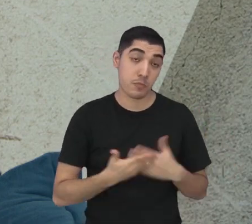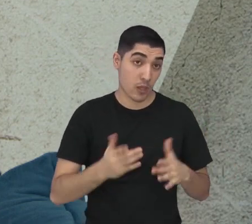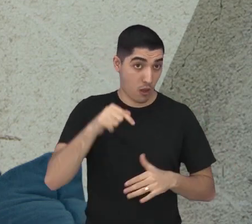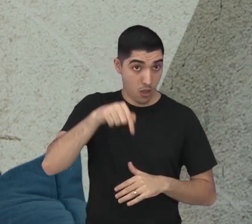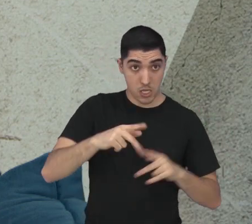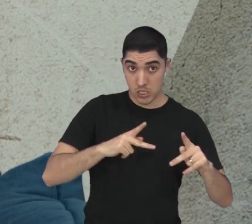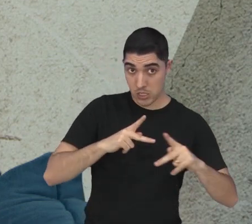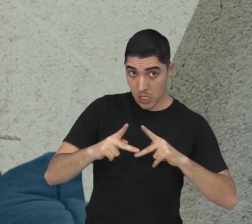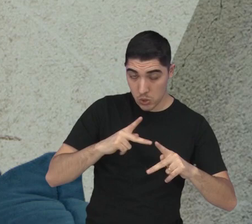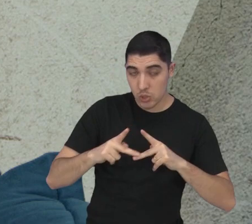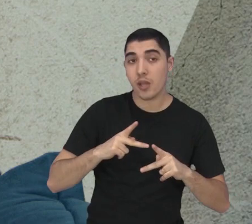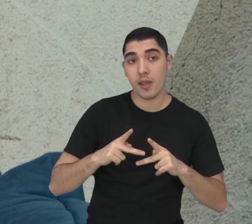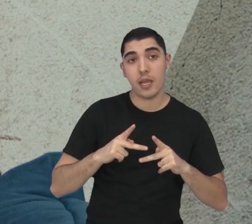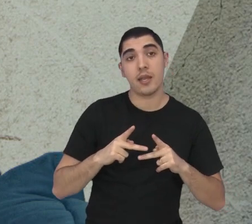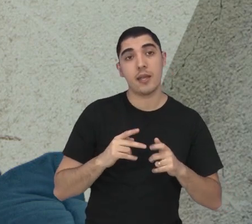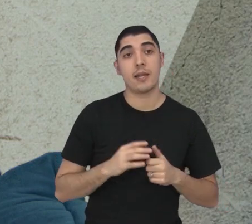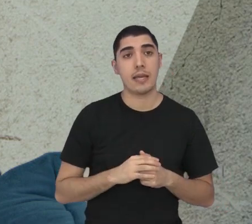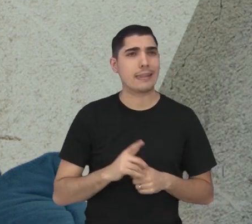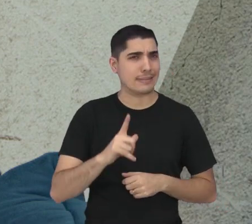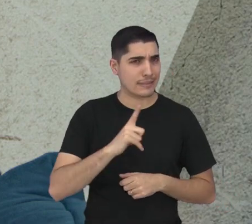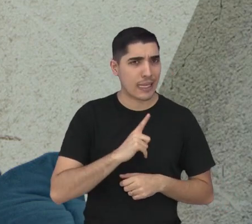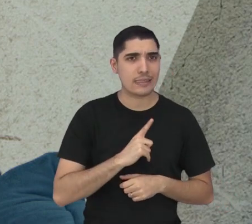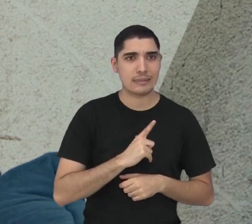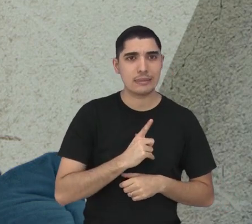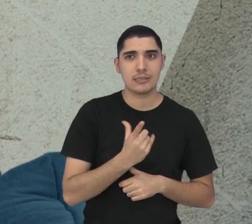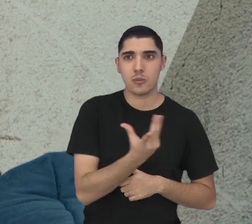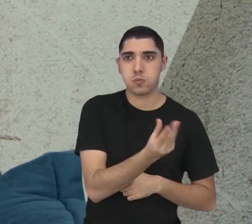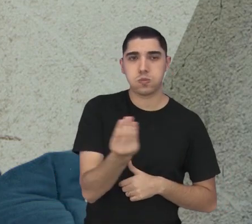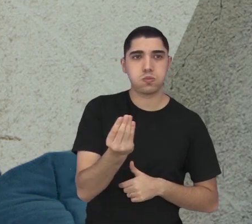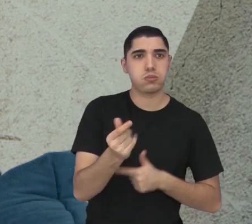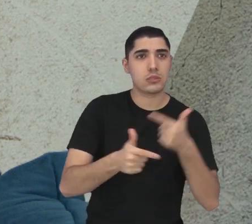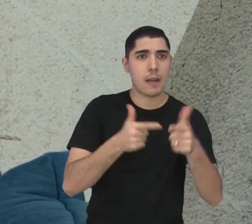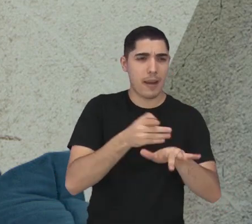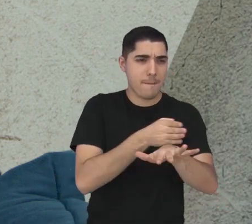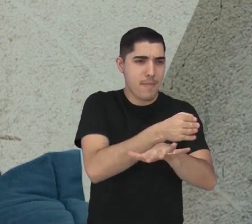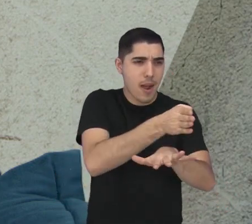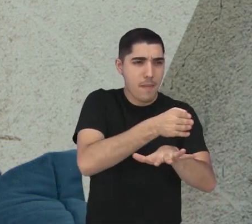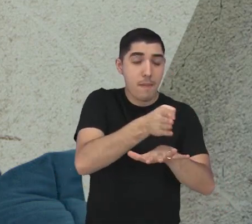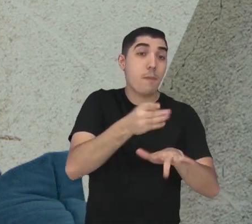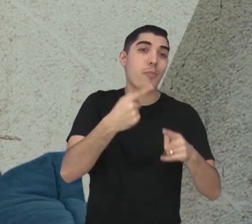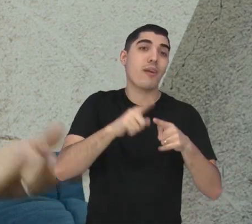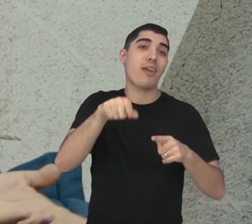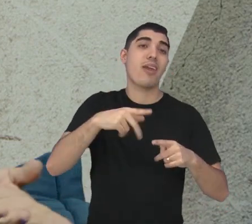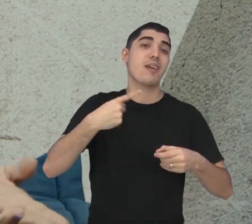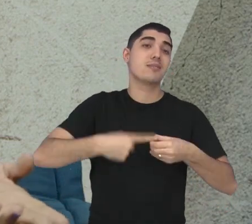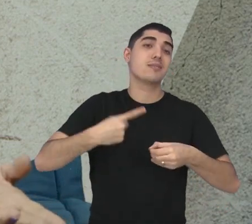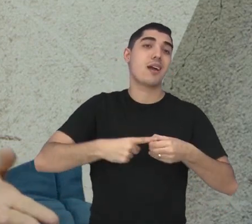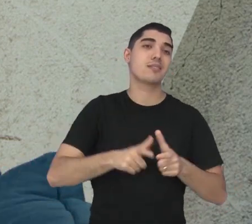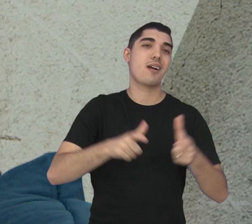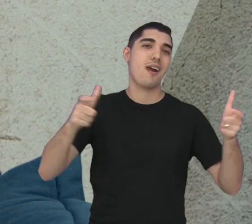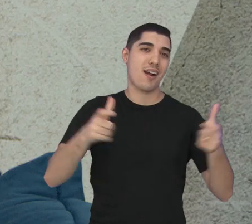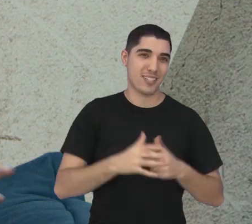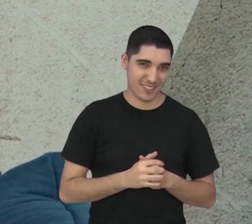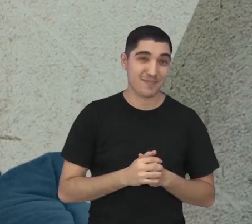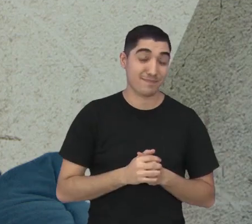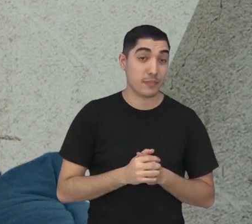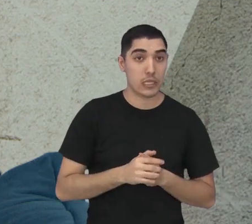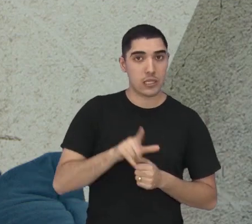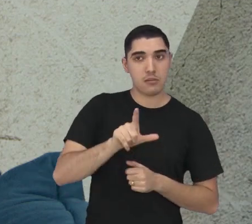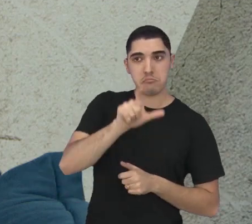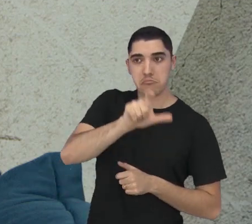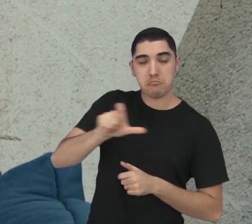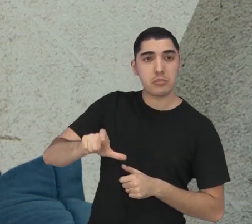escolas. Então, aqui em São José tem bastante campo de trabalho, né? Porque é uma cidade muito grande e